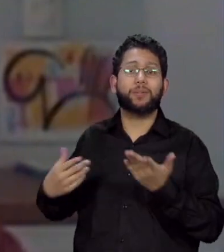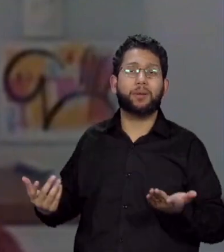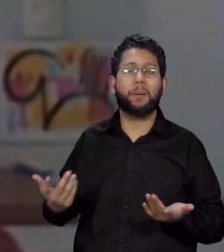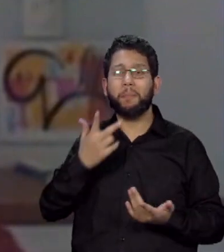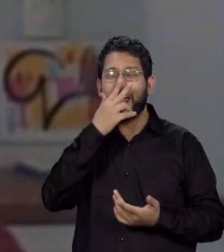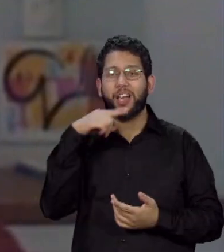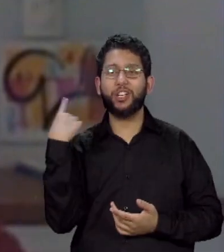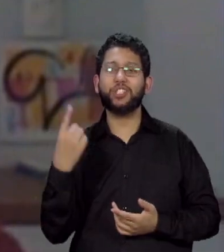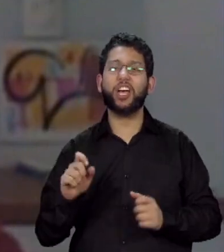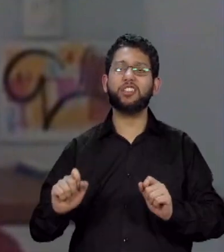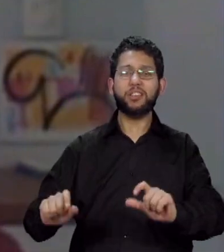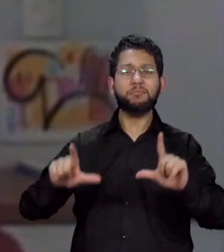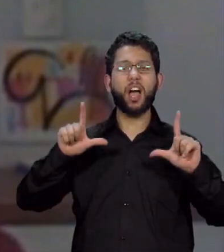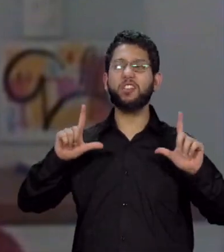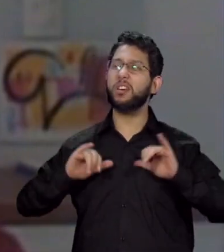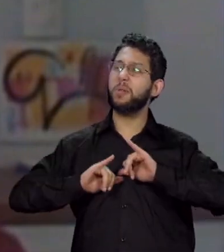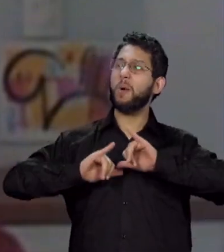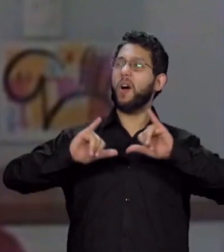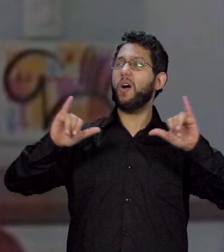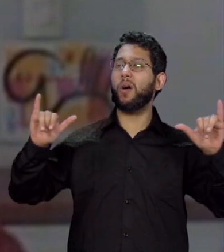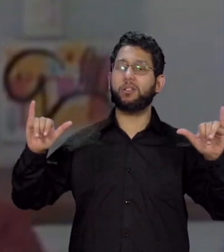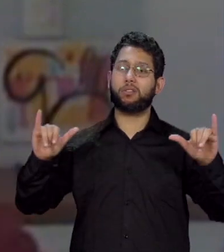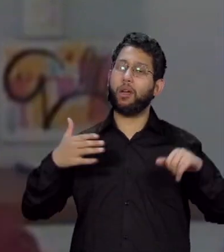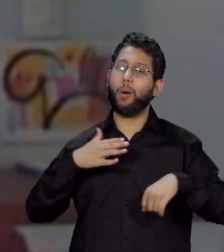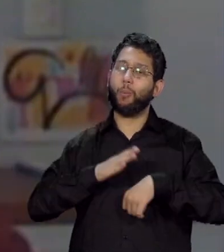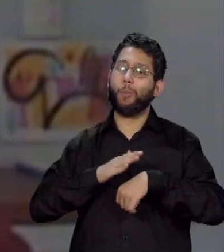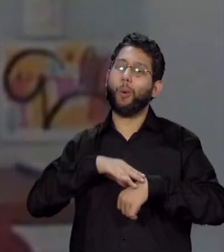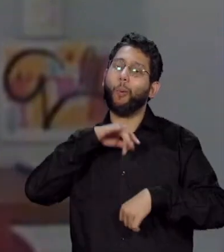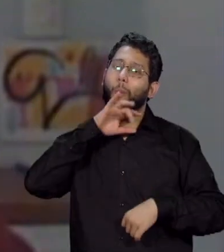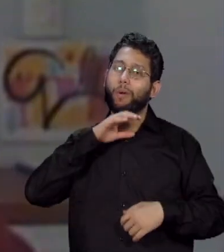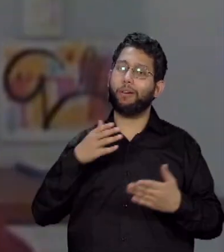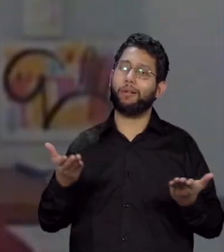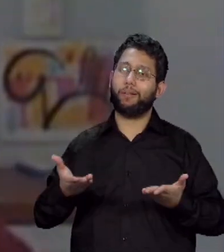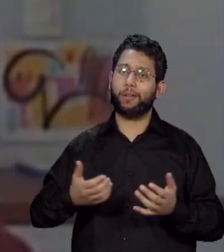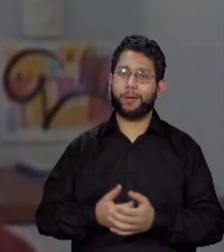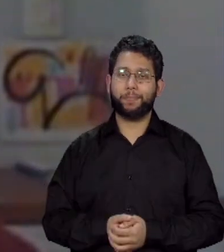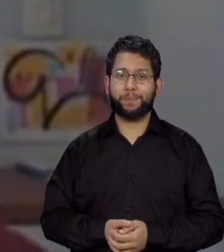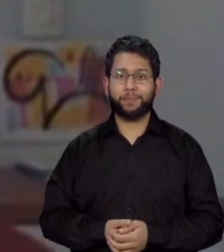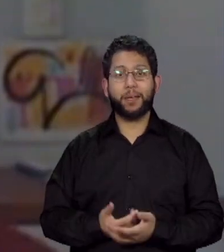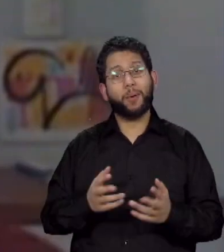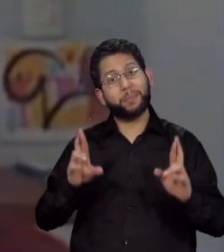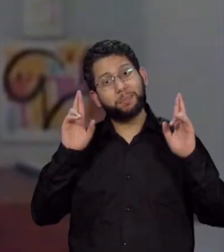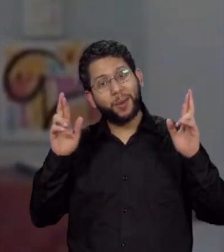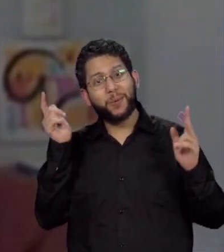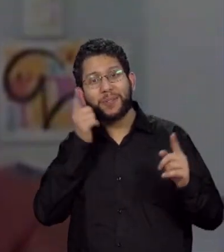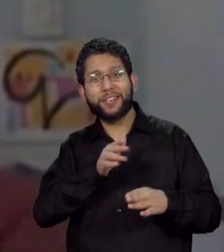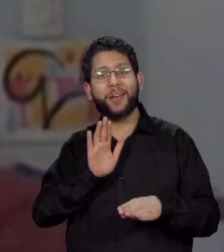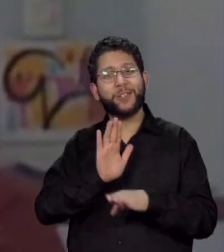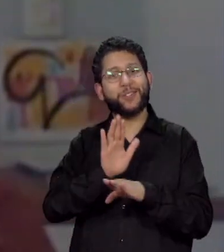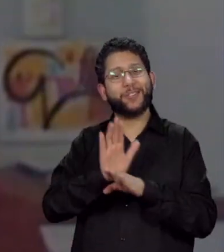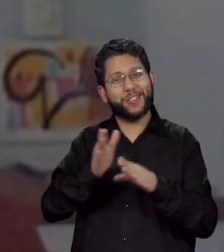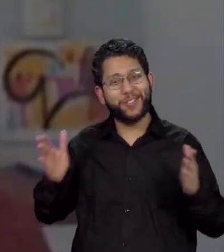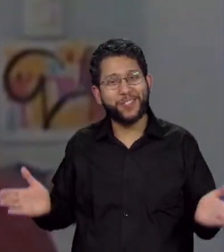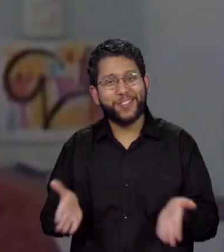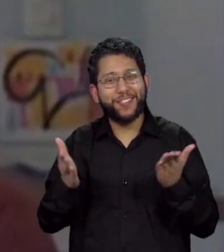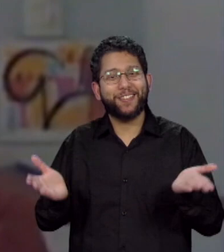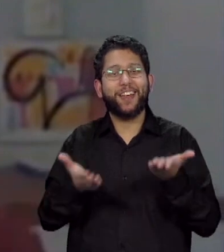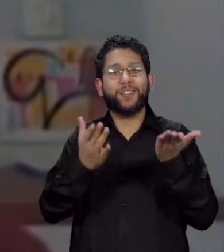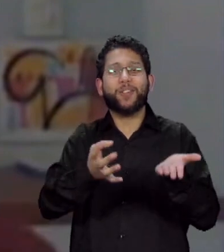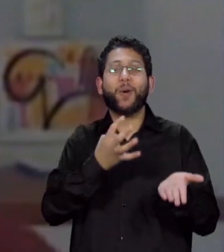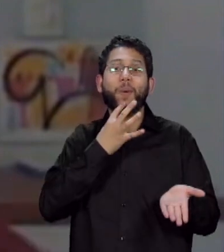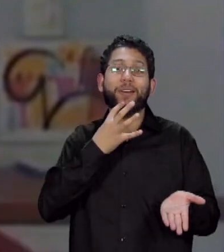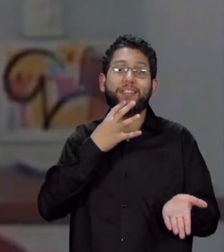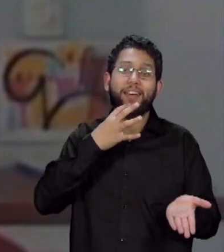projeção de imagem internacional, a gente não está num bom momento. Bom, espero ter dado uma contribuição para vocês conhecerem um pouco mais sobre o que